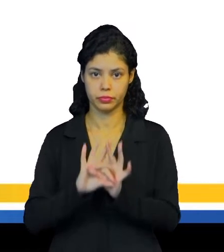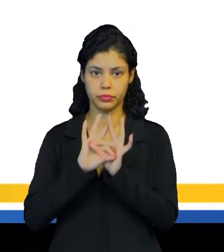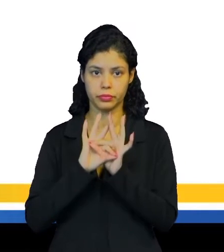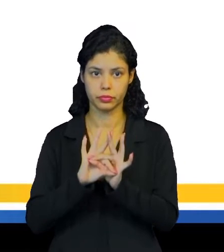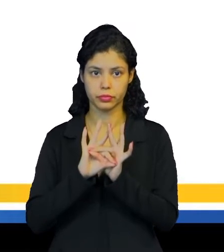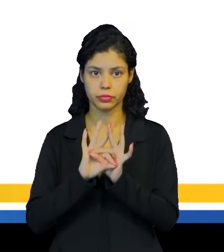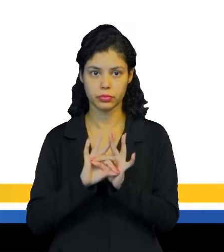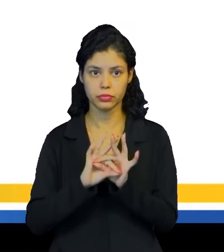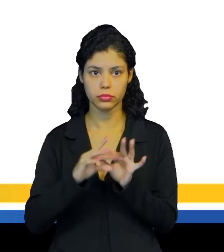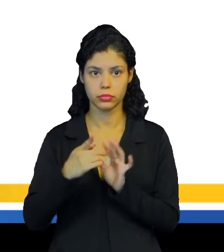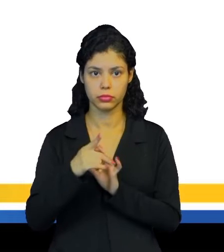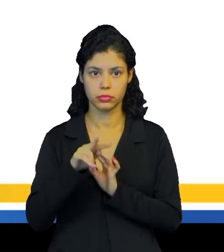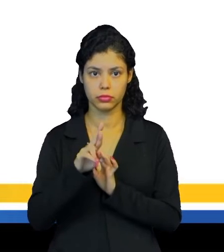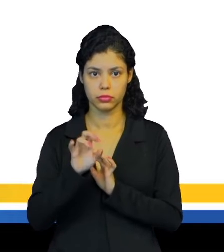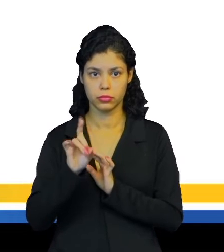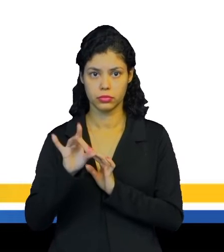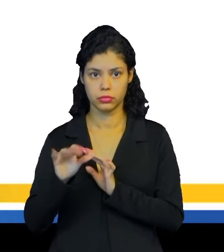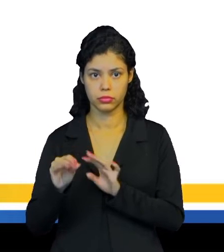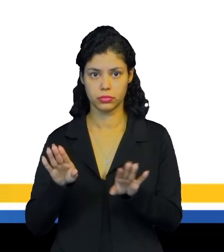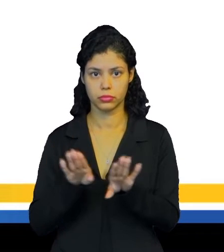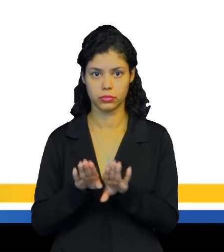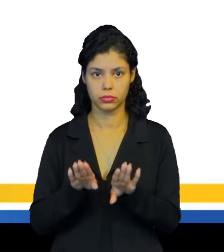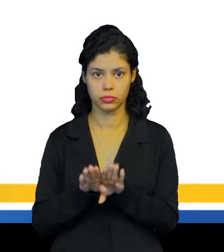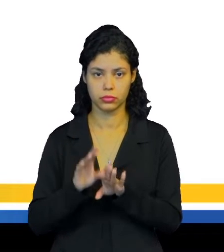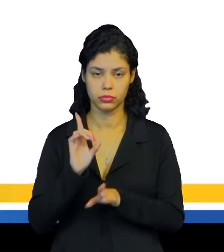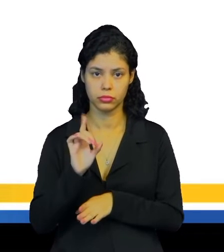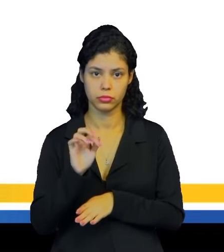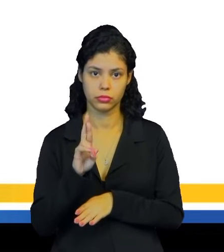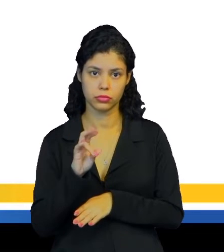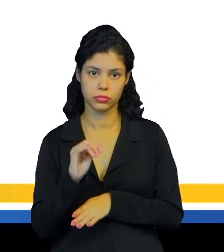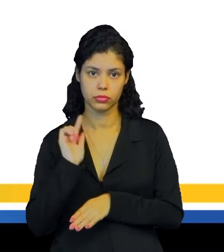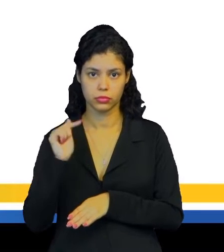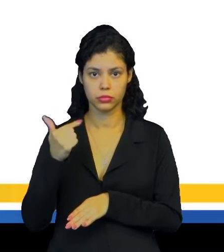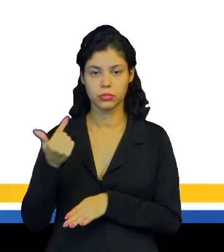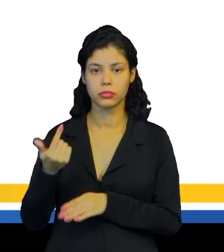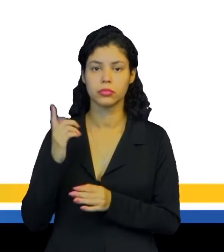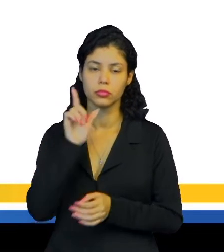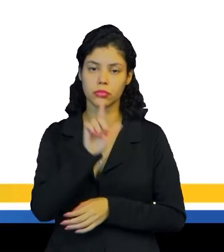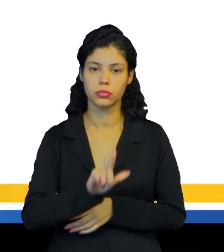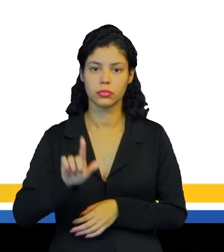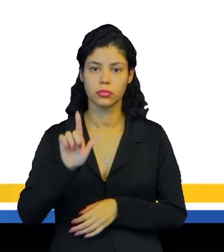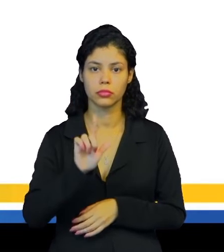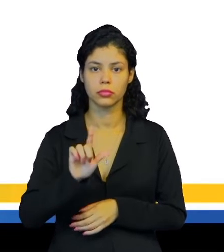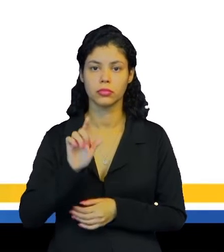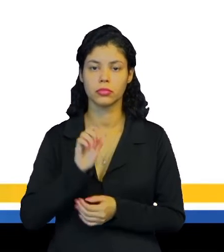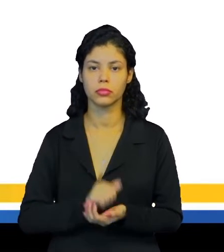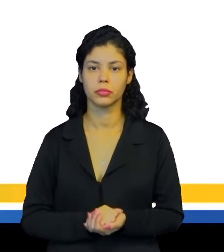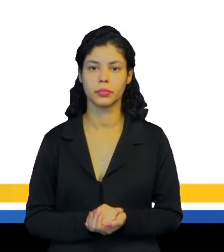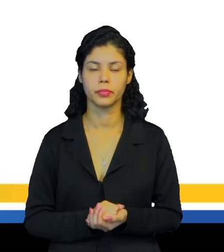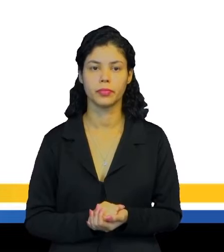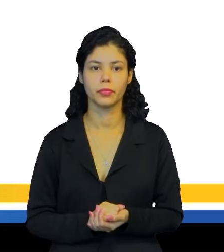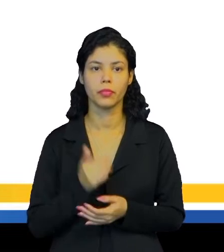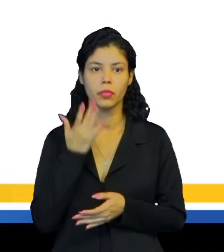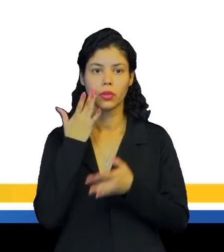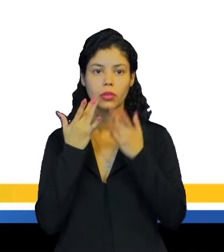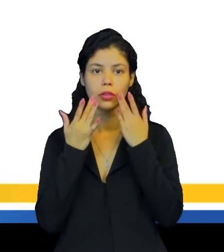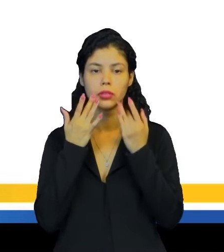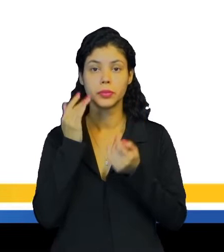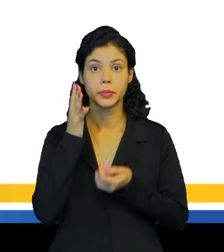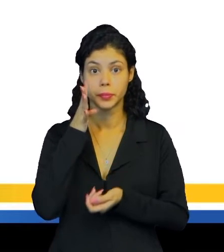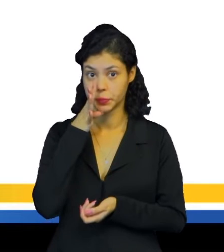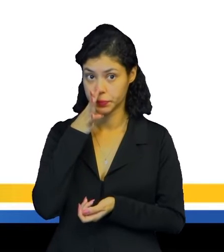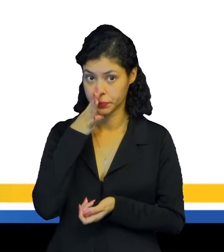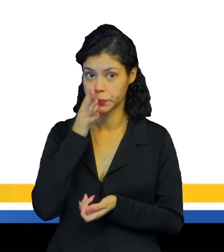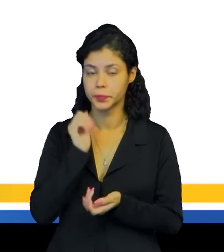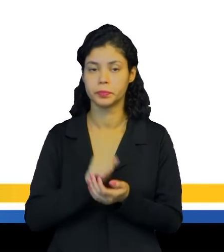o pessimismo e o cenário desolador do pós-guerra com a literatura fantástica. O teatro